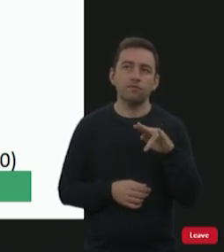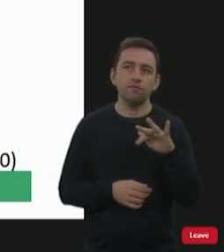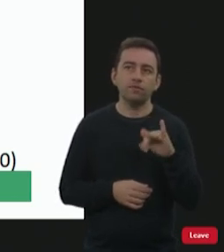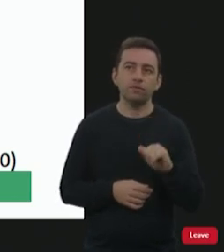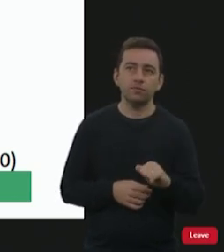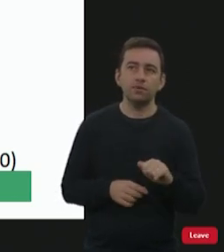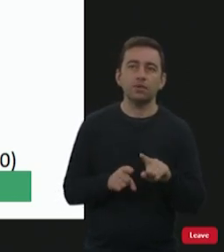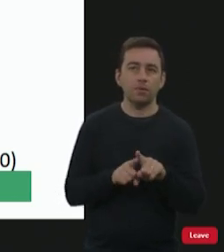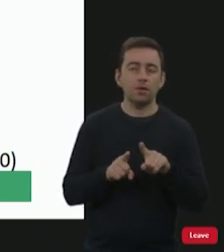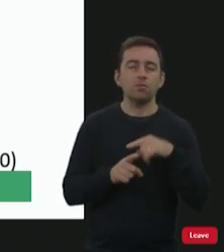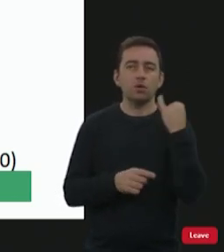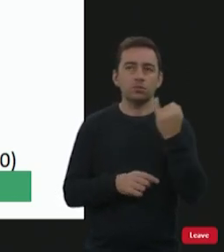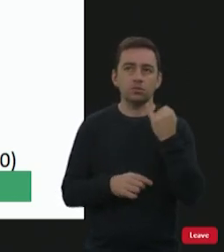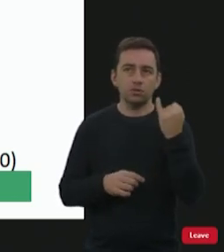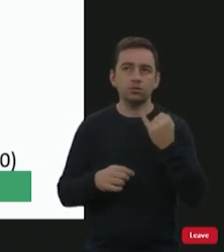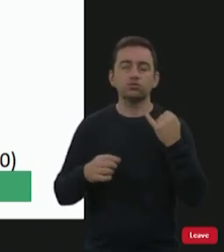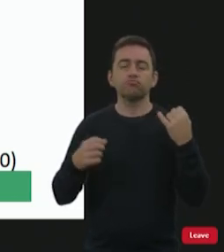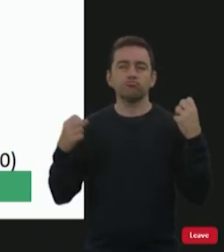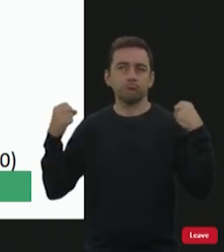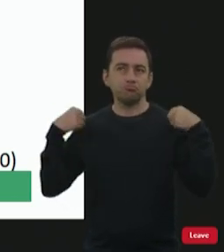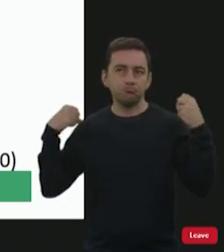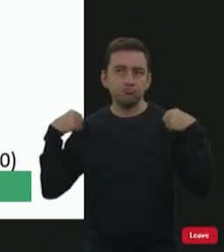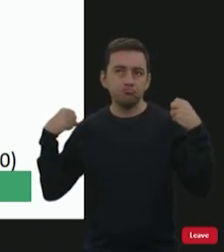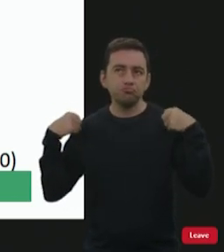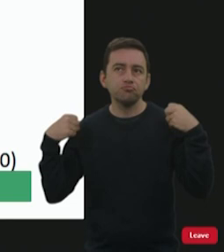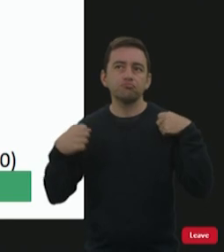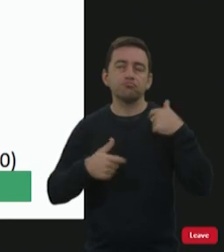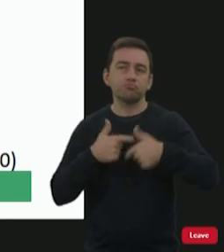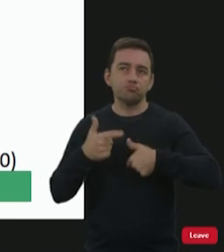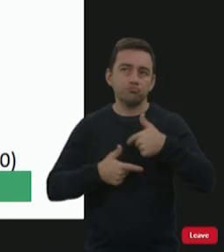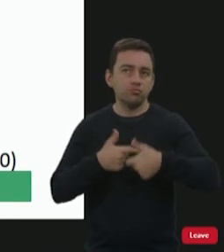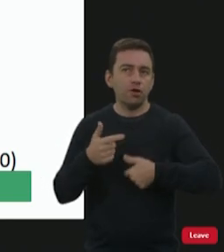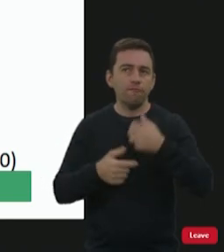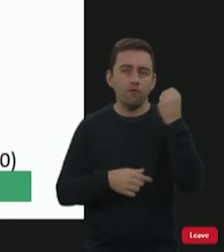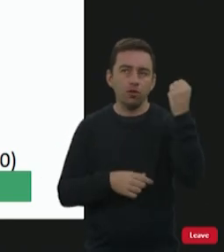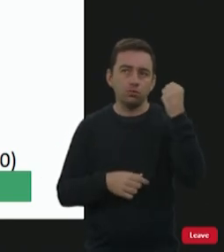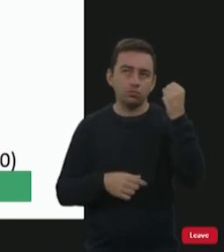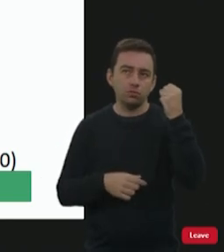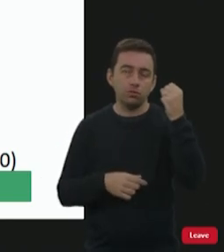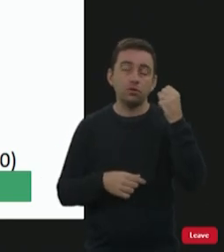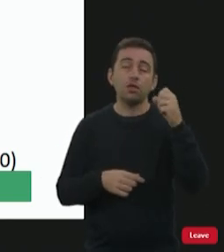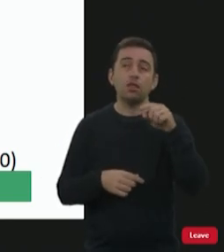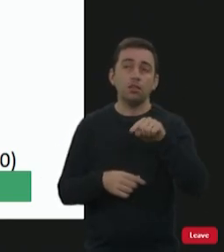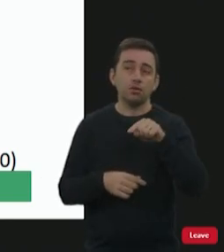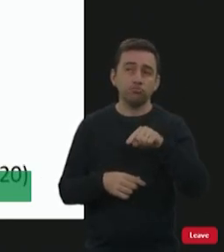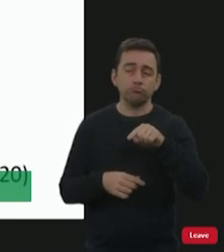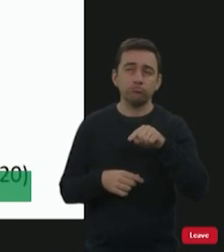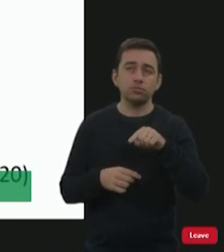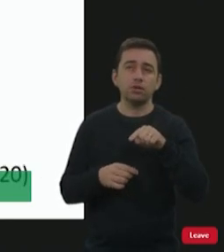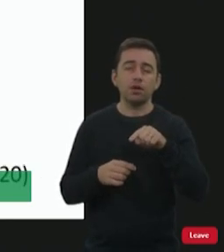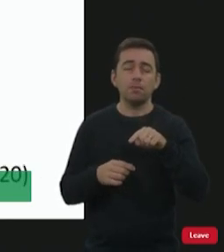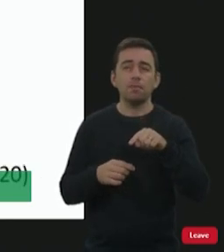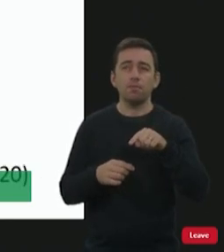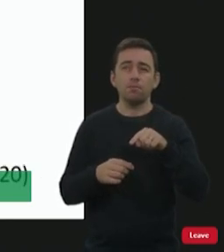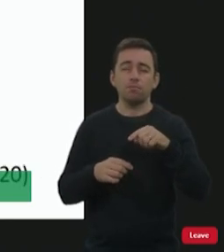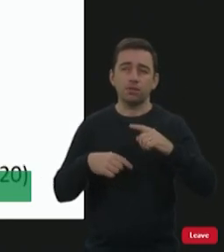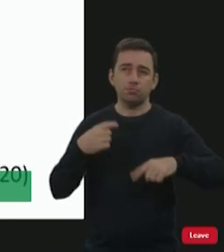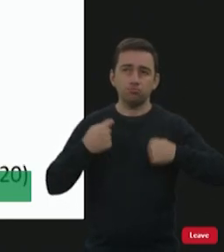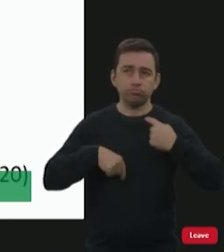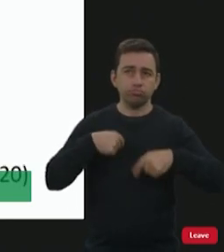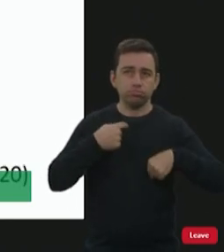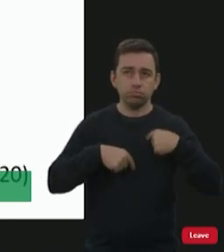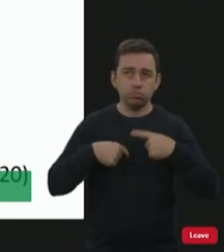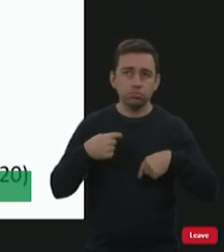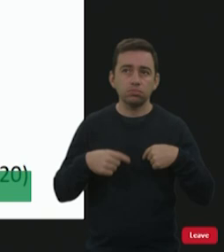atividade física, né? Então a atividade física tem forte influência sobre o metabolismo, com muitos benefícios para os portadores